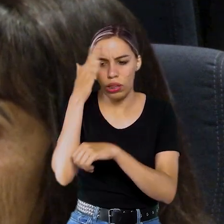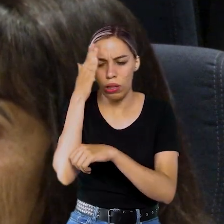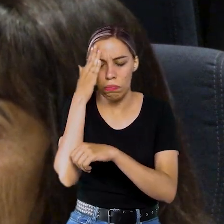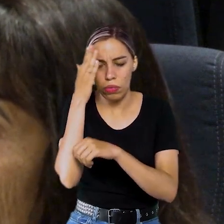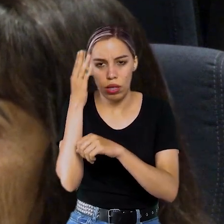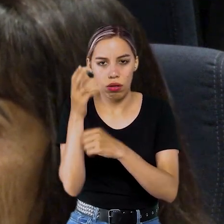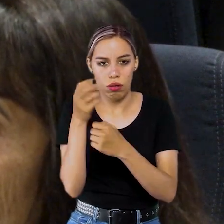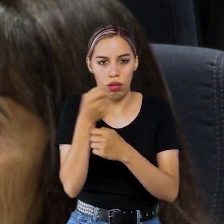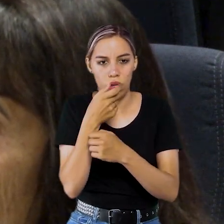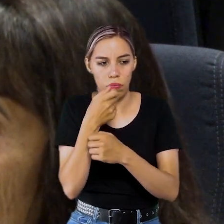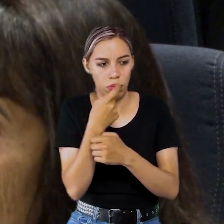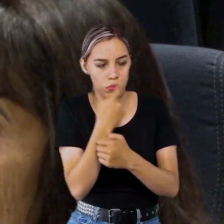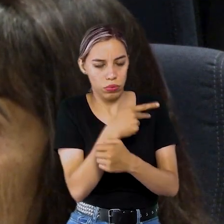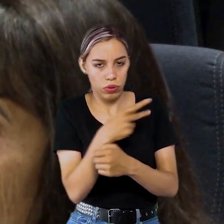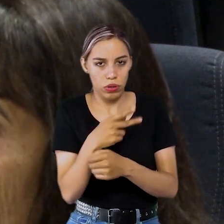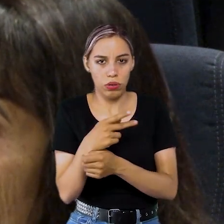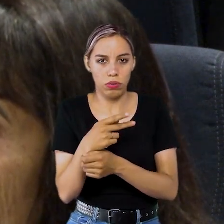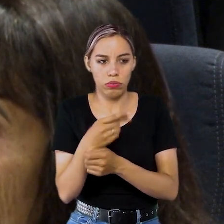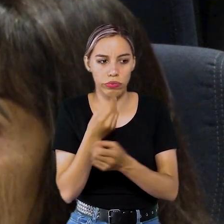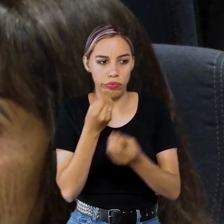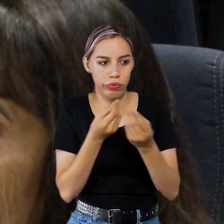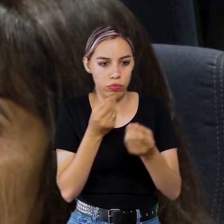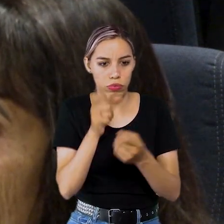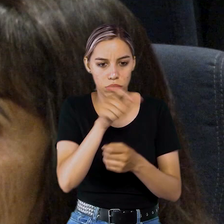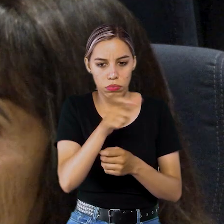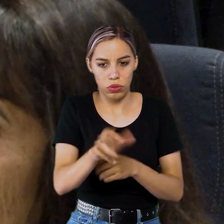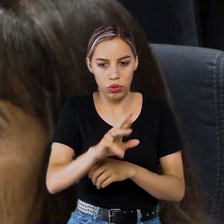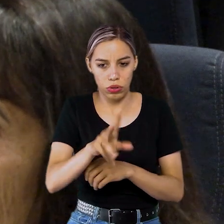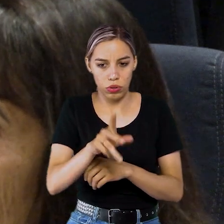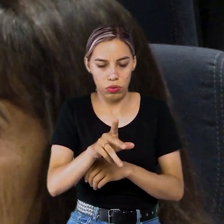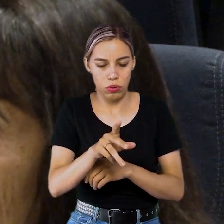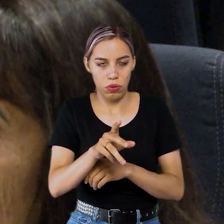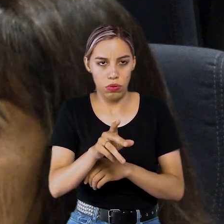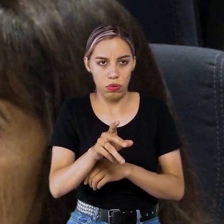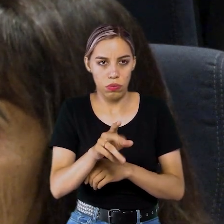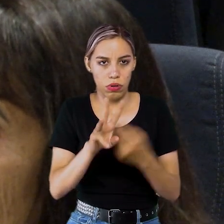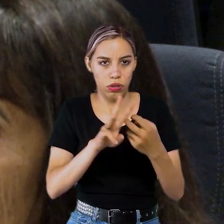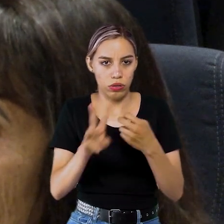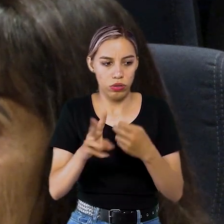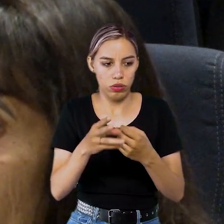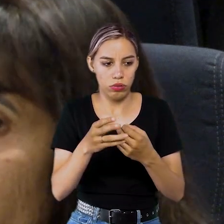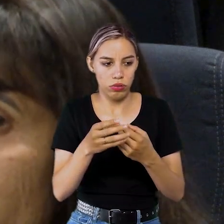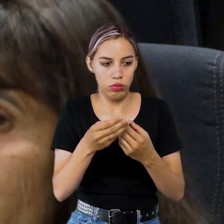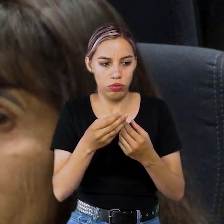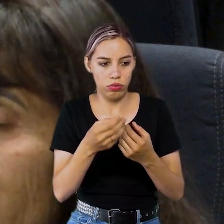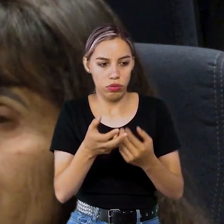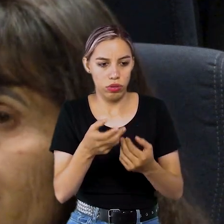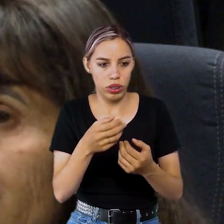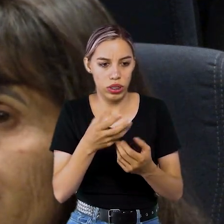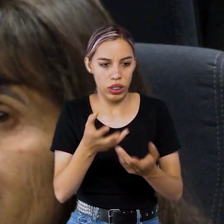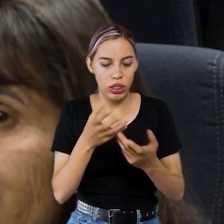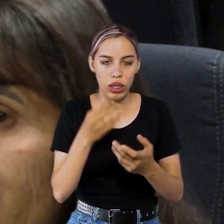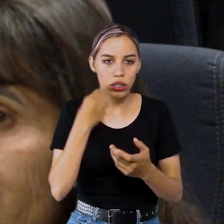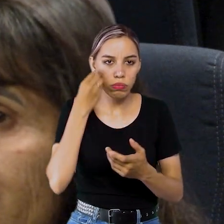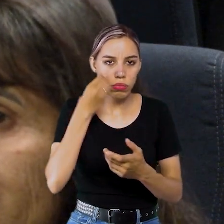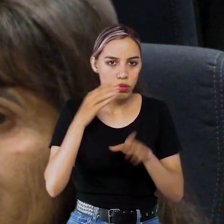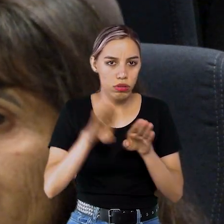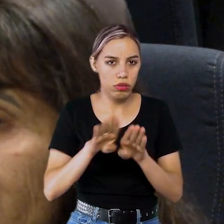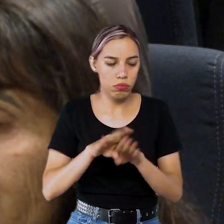como vocês estão vendo isso sendo utilizado pelos não indígenas também. Qual é a visão de vocês sobre